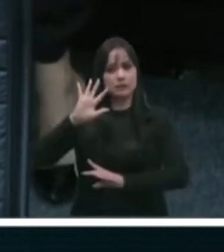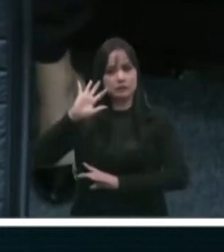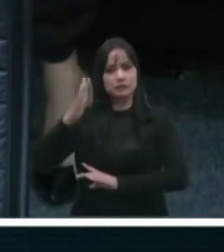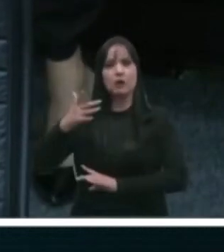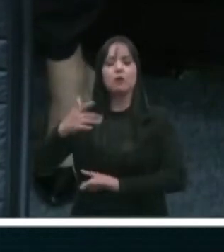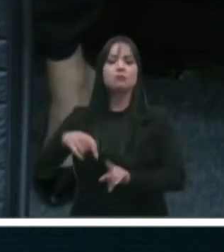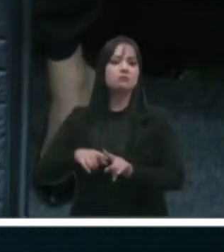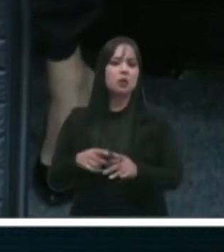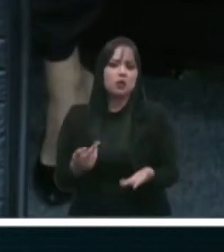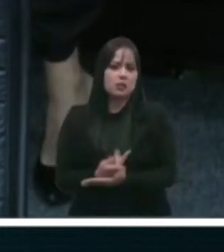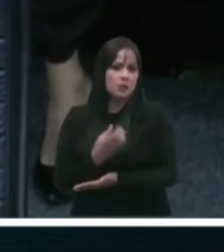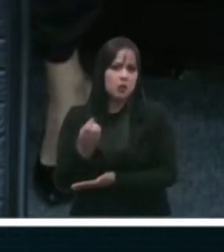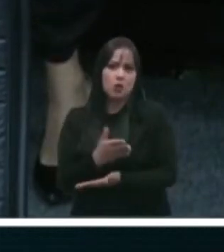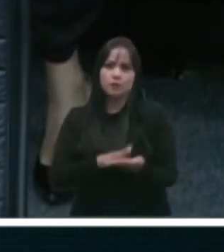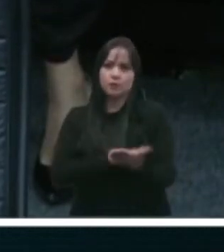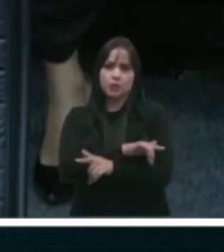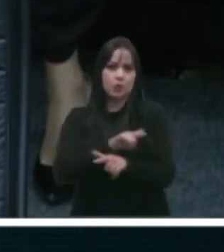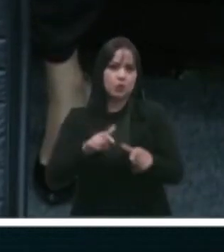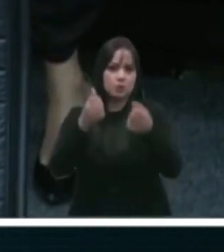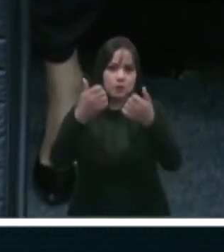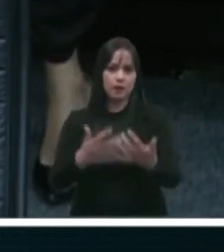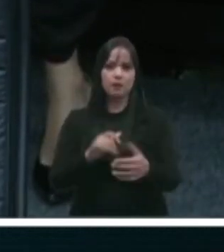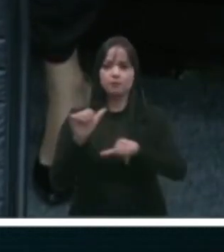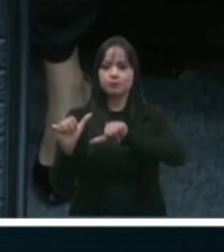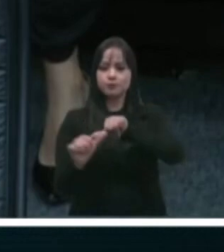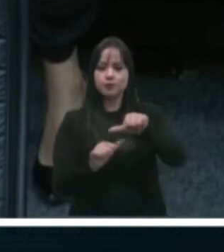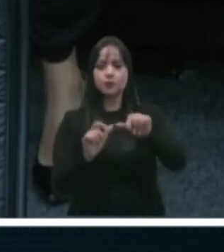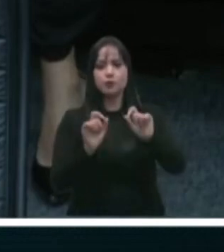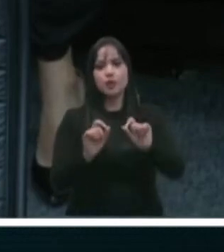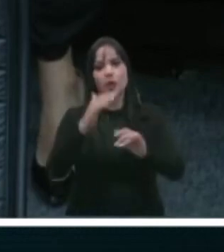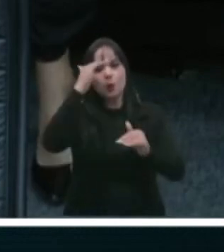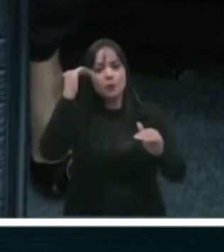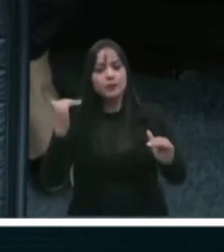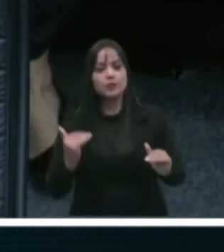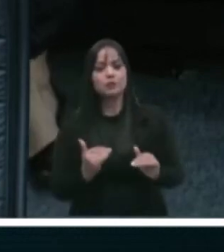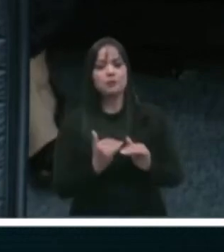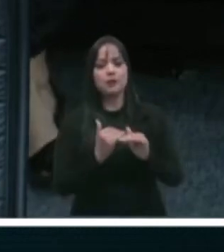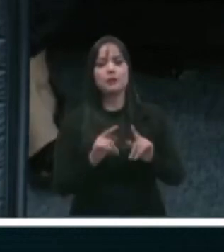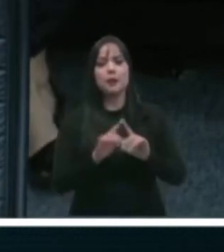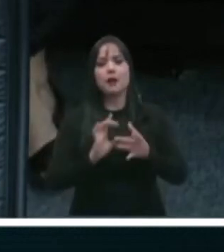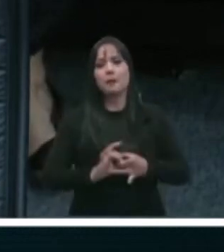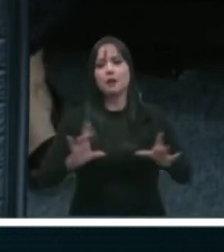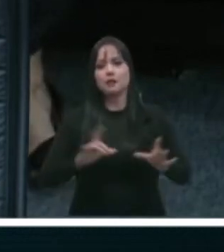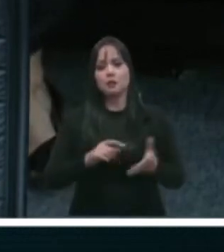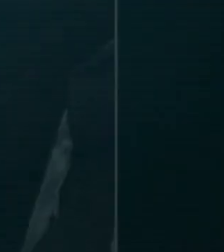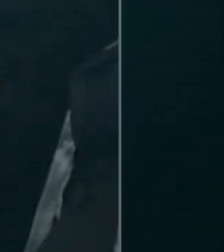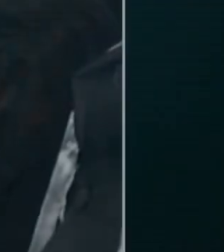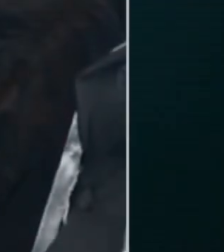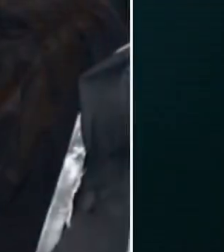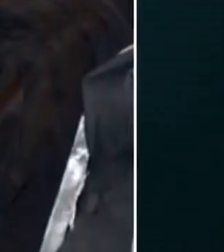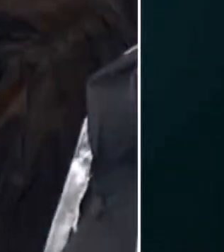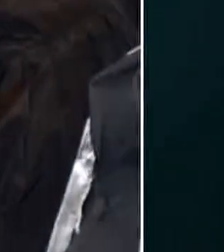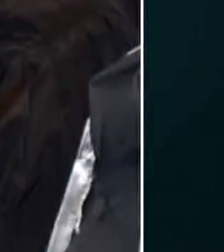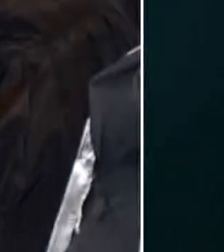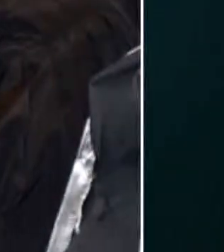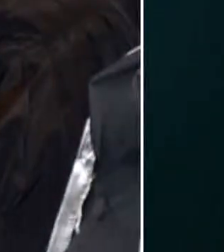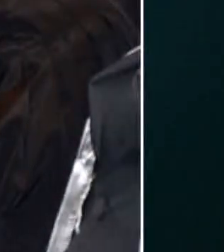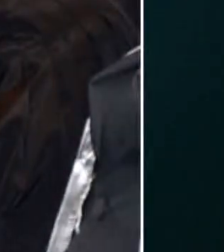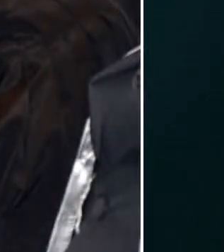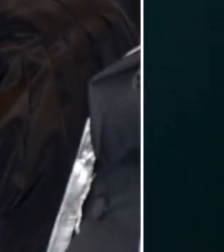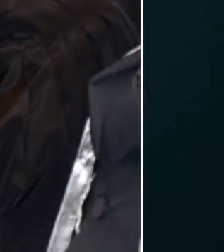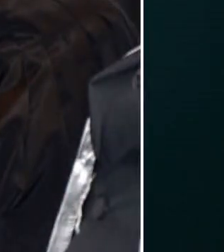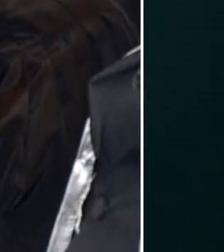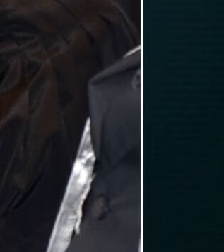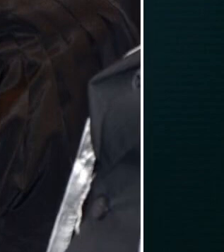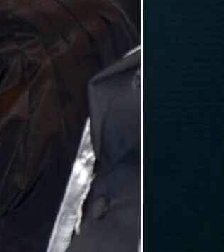houve nenhum fato novo a justificar a mudança de interpretação e a liberação dessas pessoas. Em outra decisão